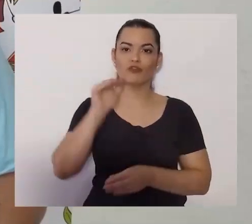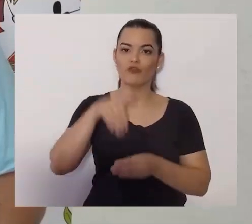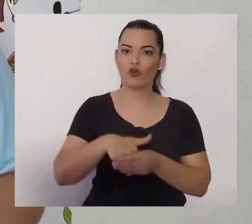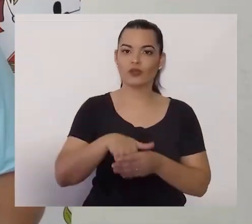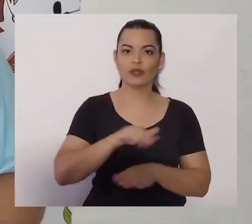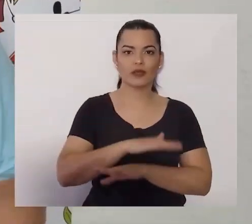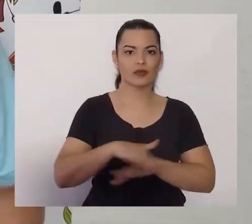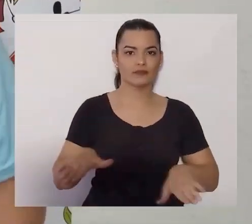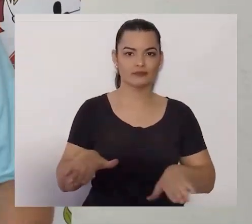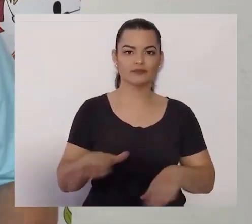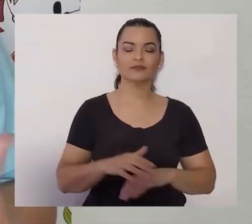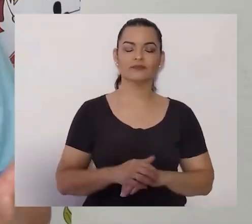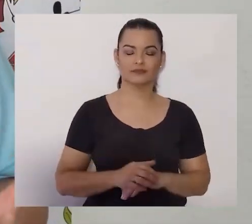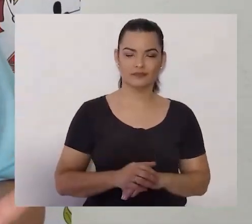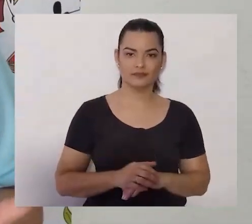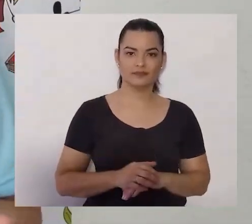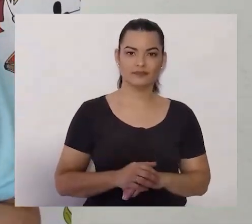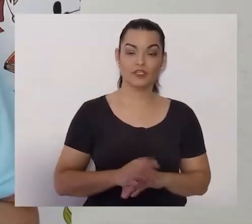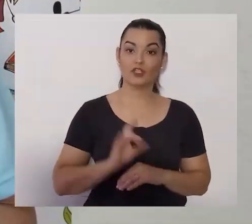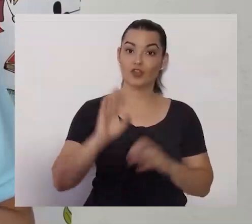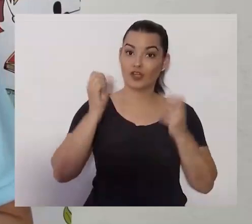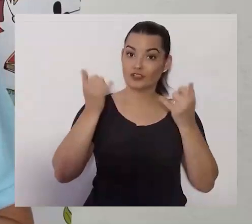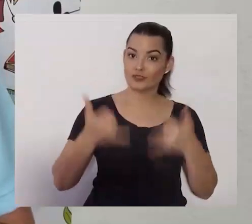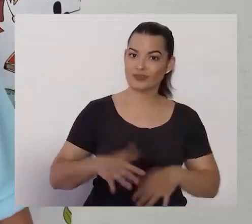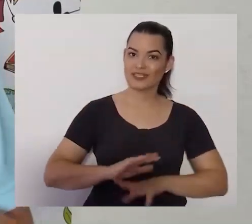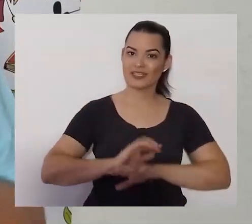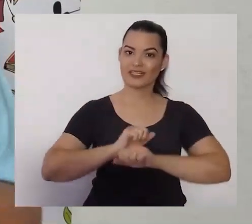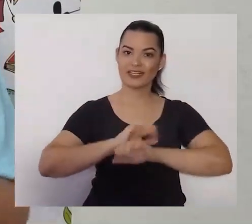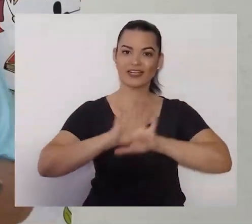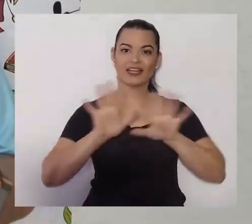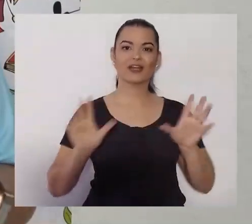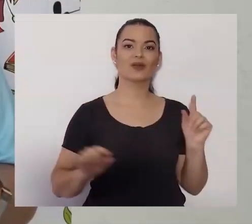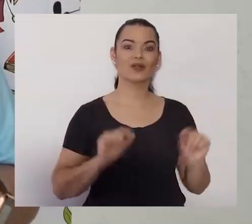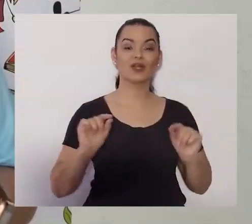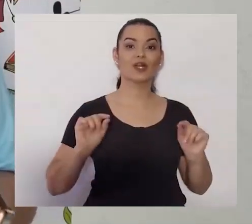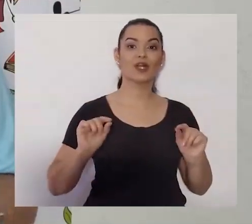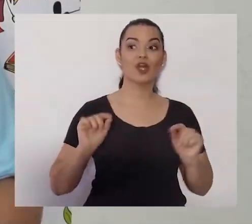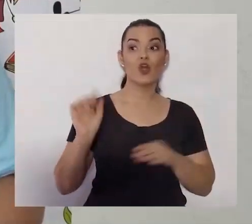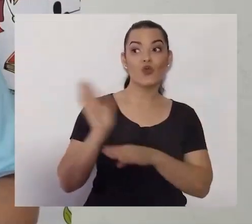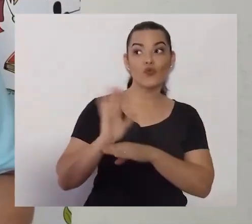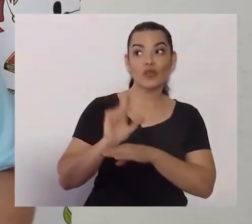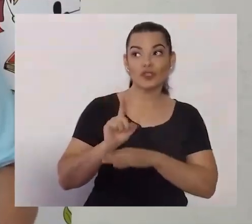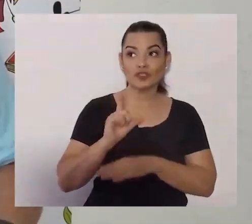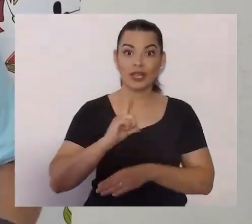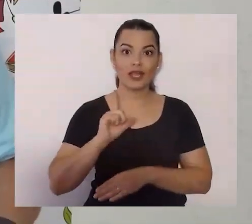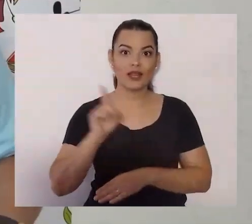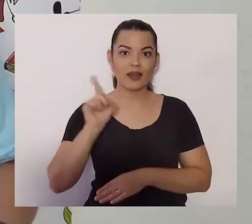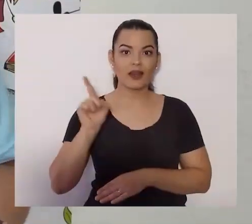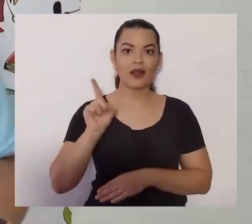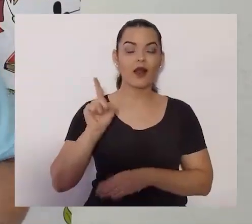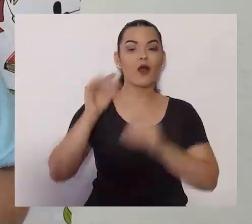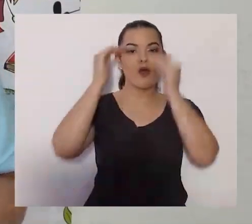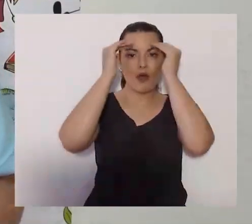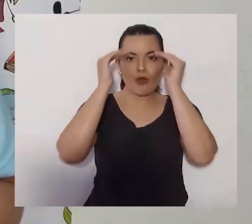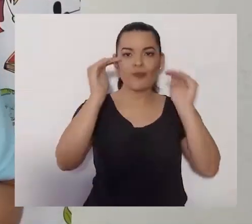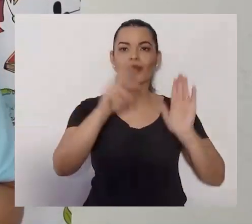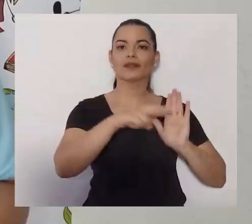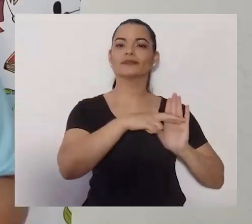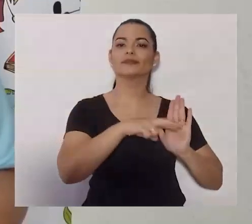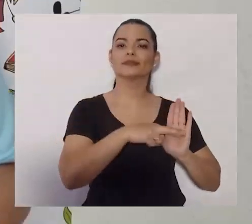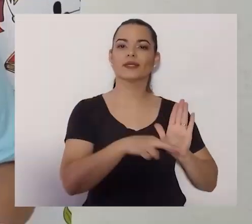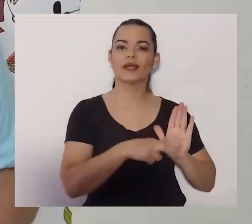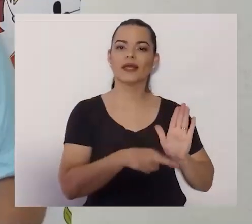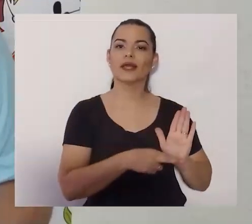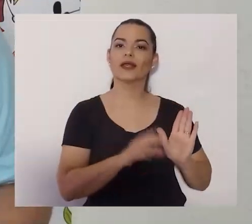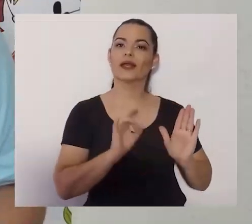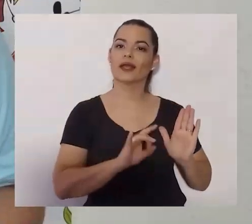votar, tá bom? E só para esclarecer todo mundo, os vídeos que estão lá, eles atenderam todos aqueles critérios que